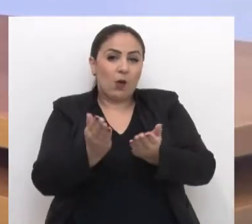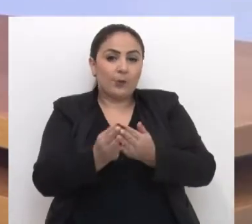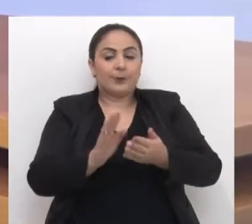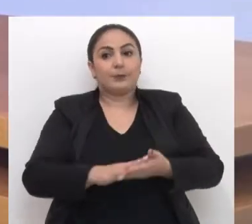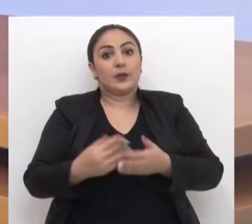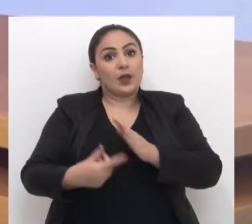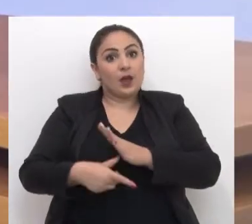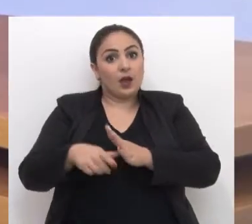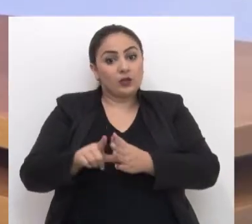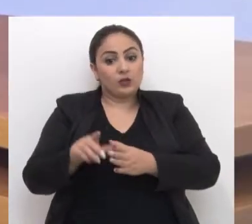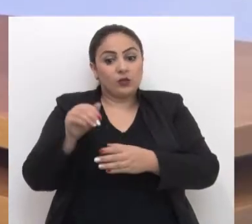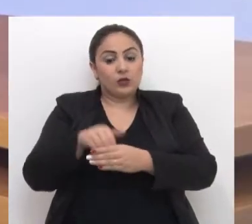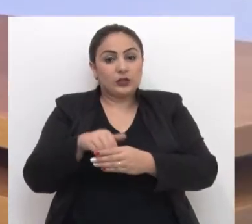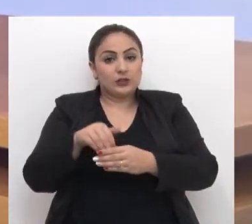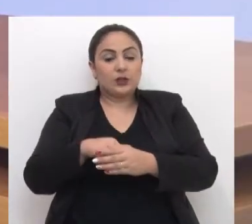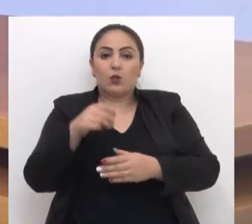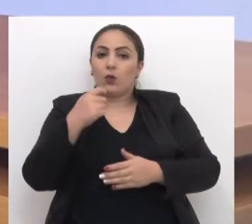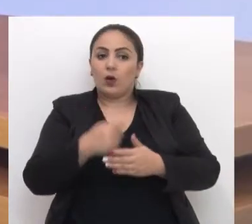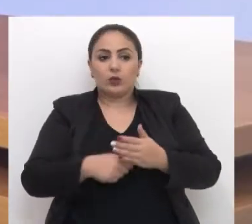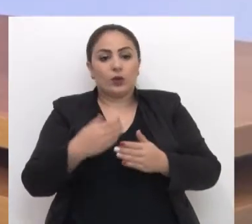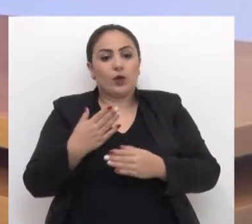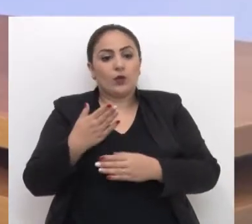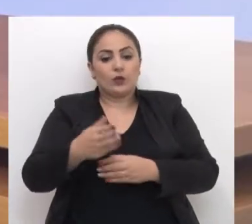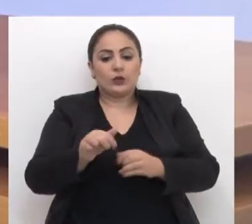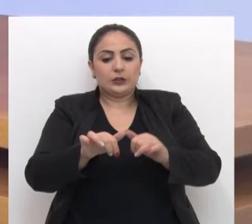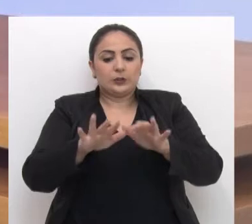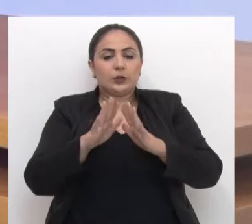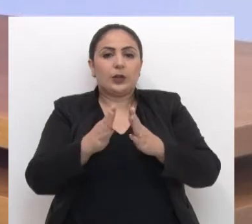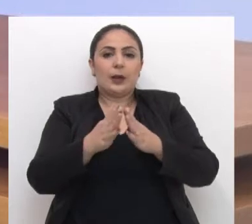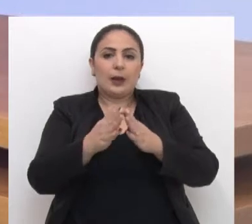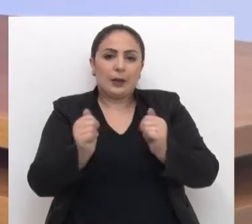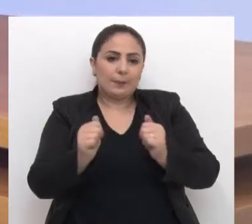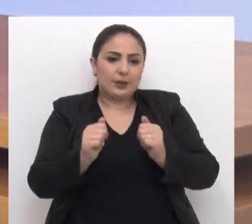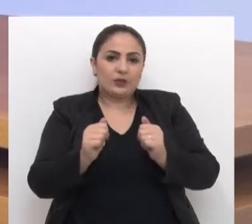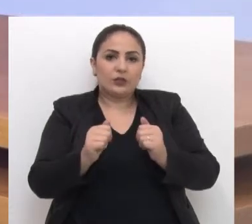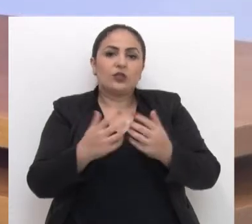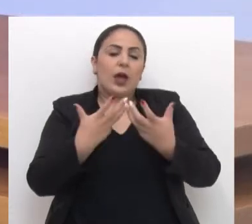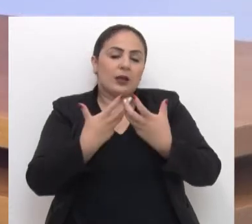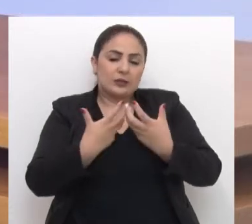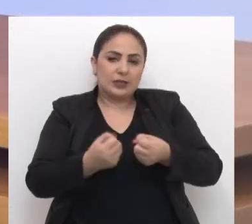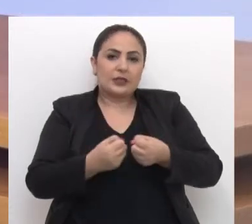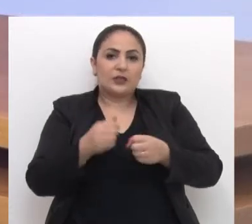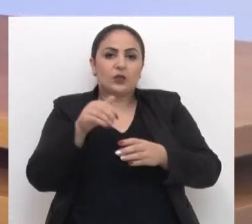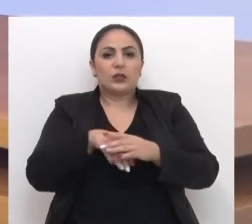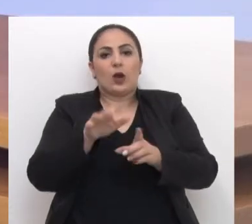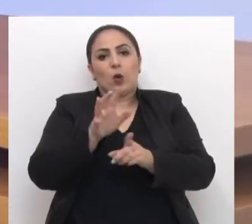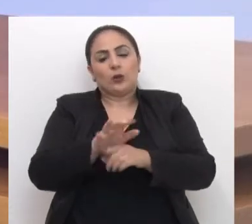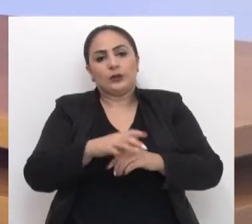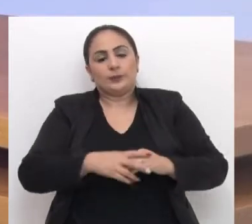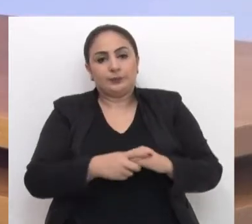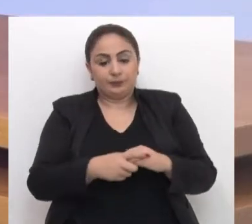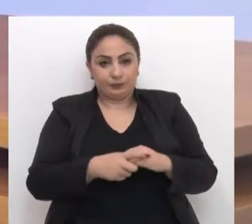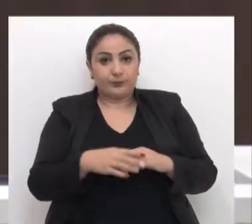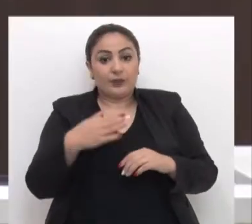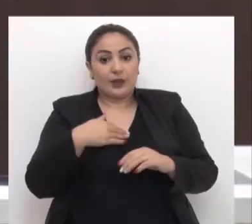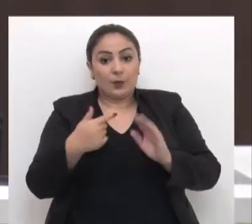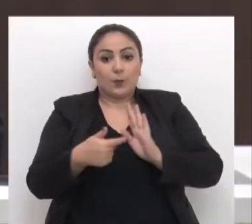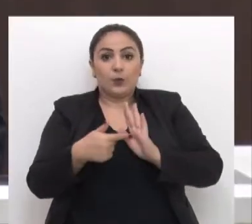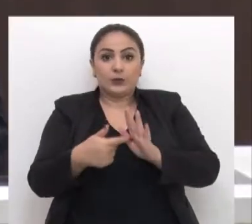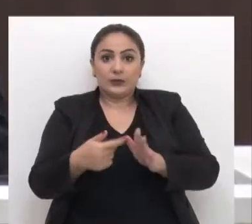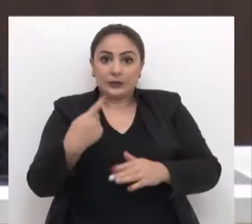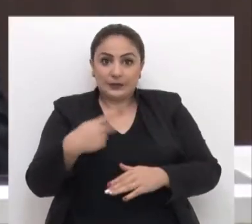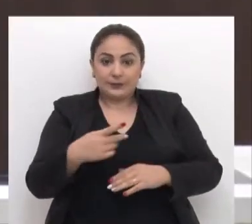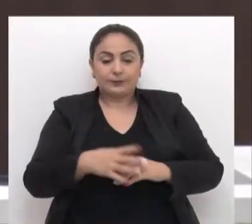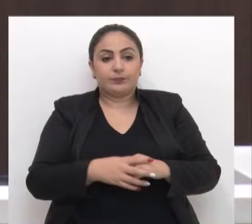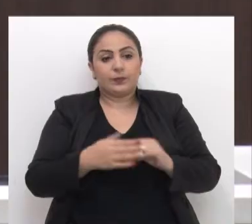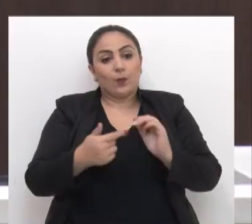renda. Porém, antes mesmo da votação, o autor foi à tribuna pedir o acatamento do veto.